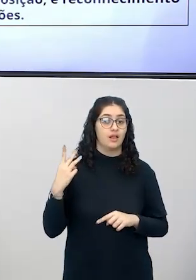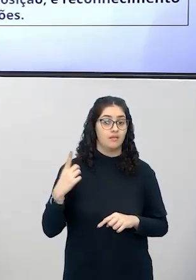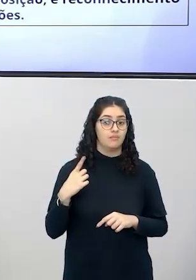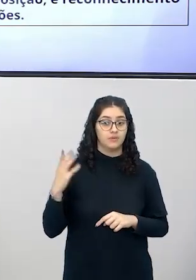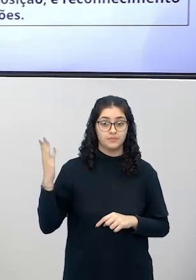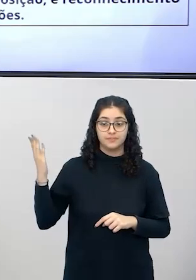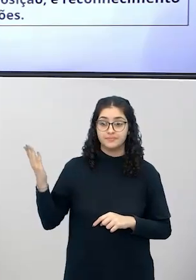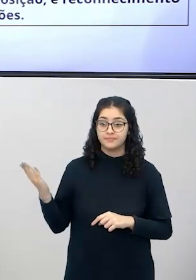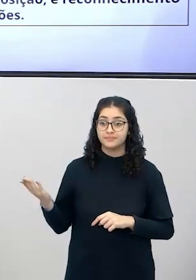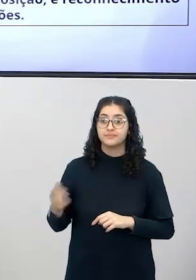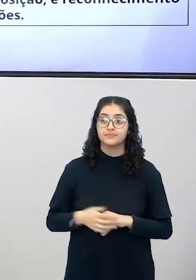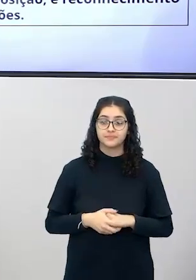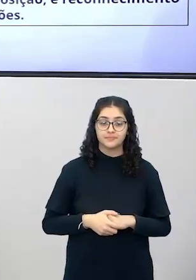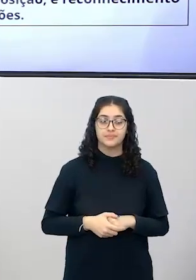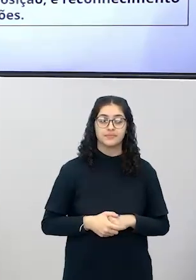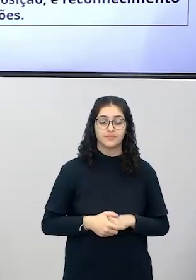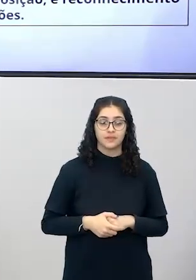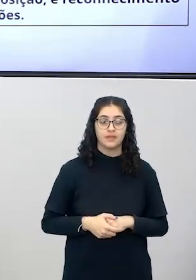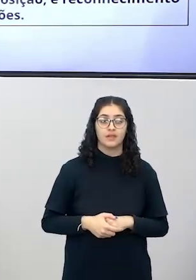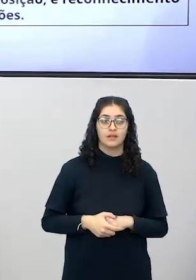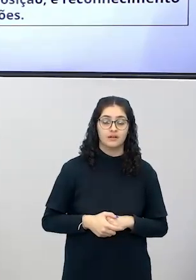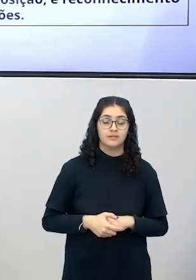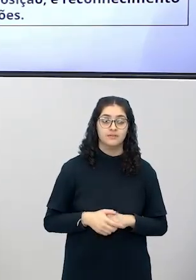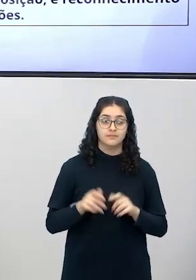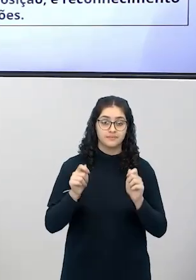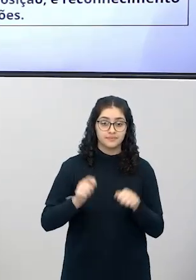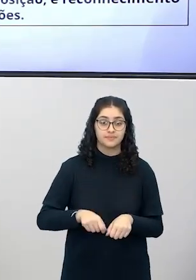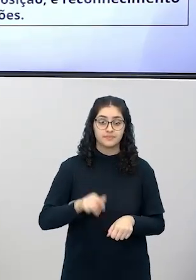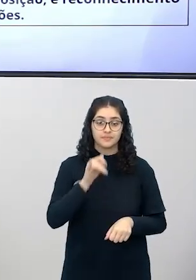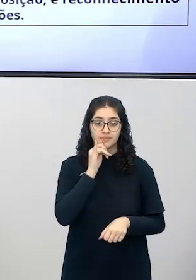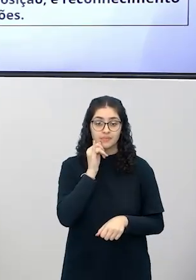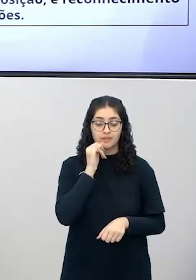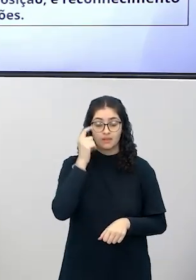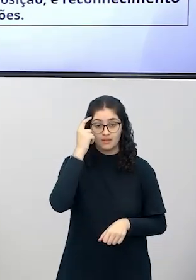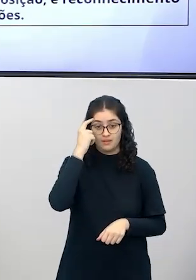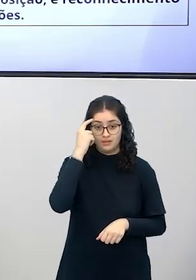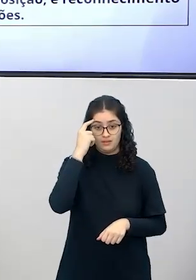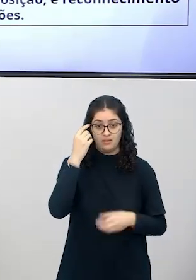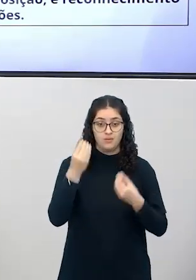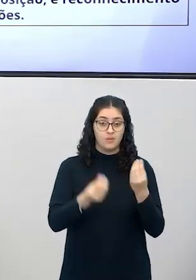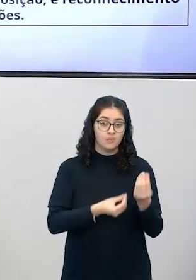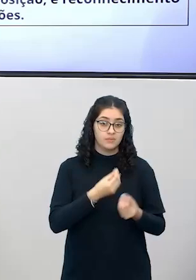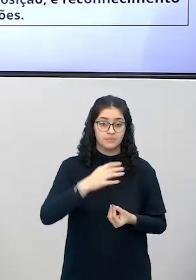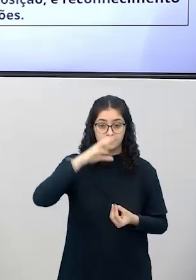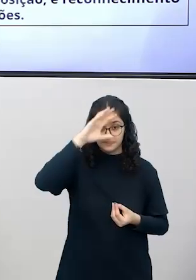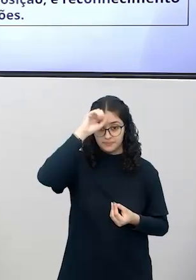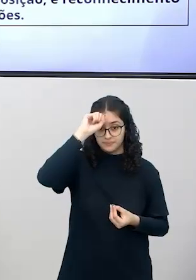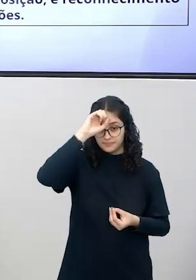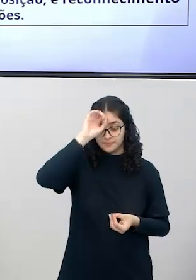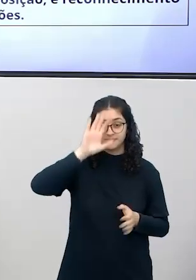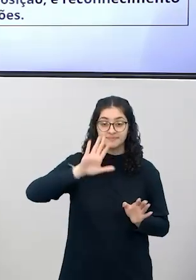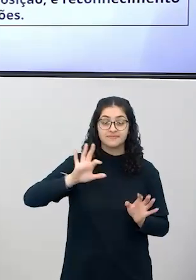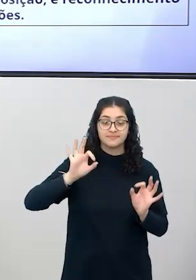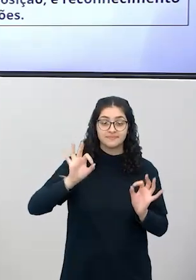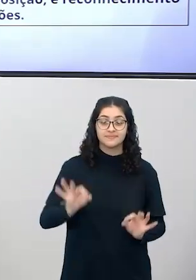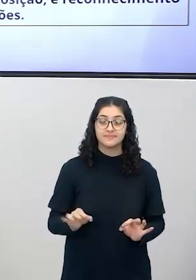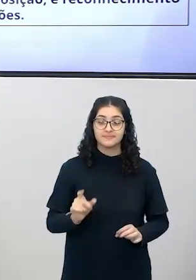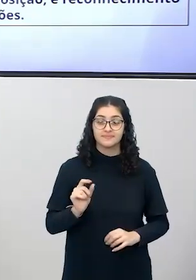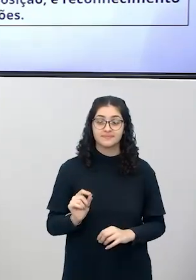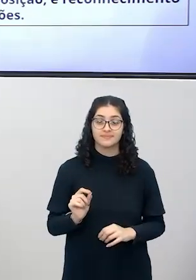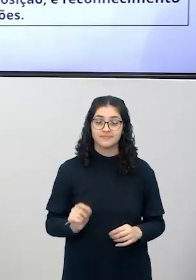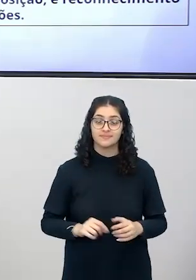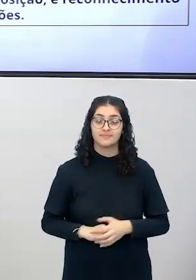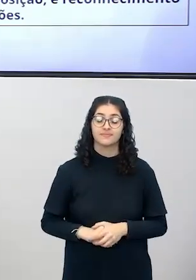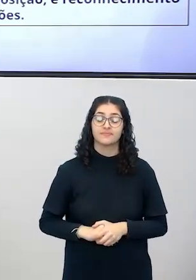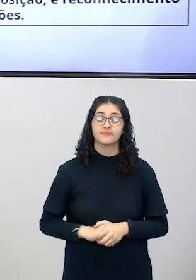competência ela possibilita, por exemplo, pensar aí no processo de ensino-aprendizagem. Claro que certamente